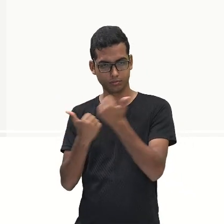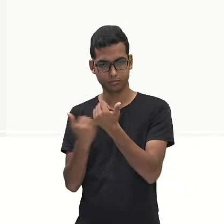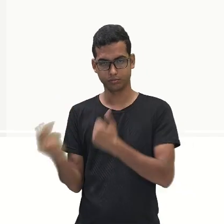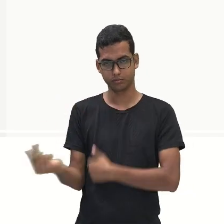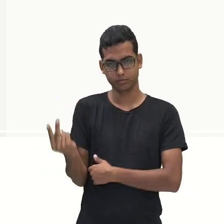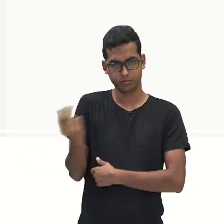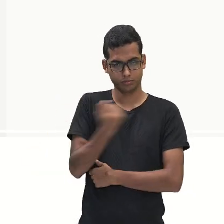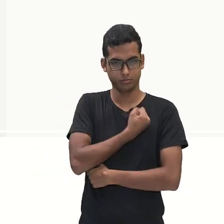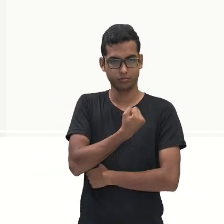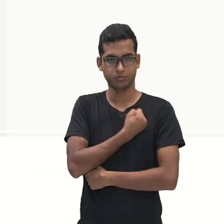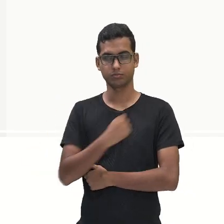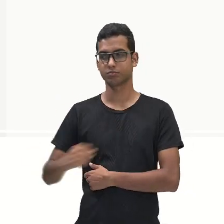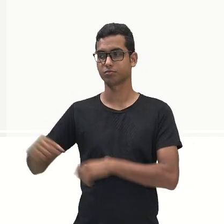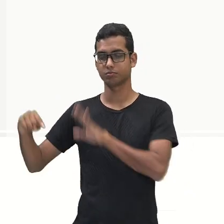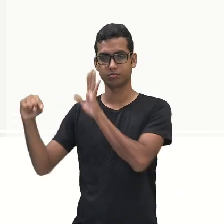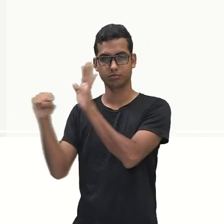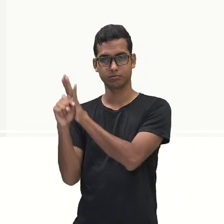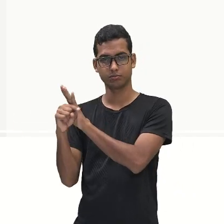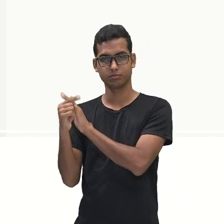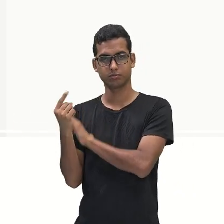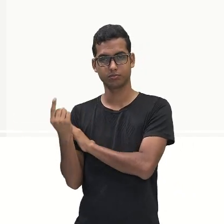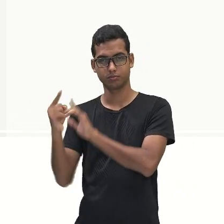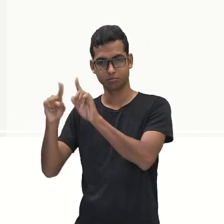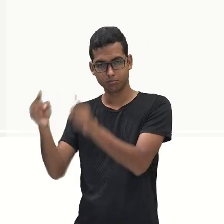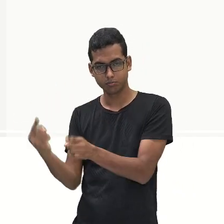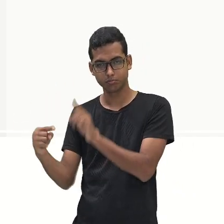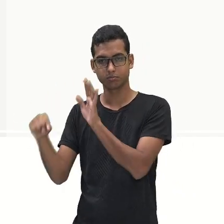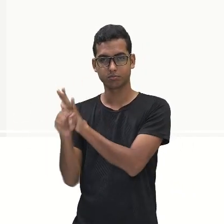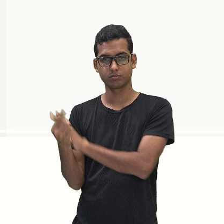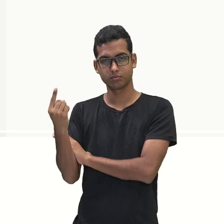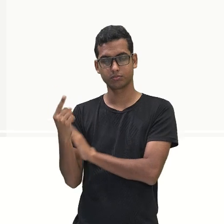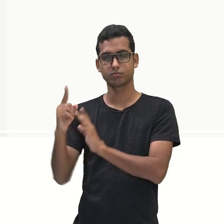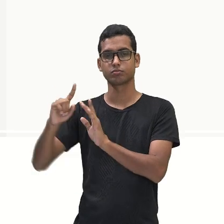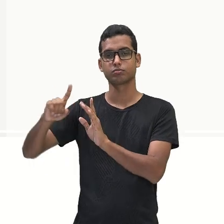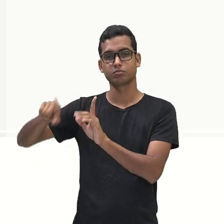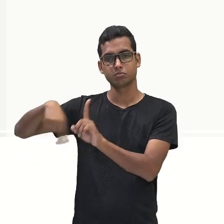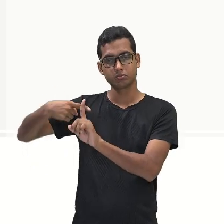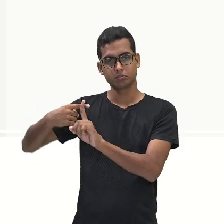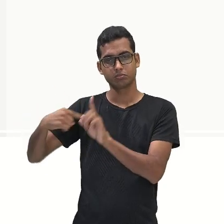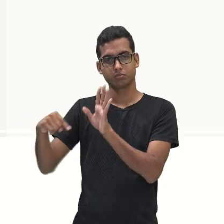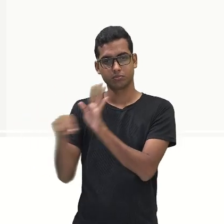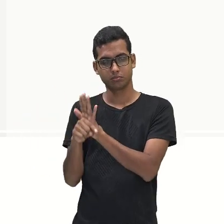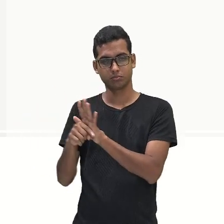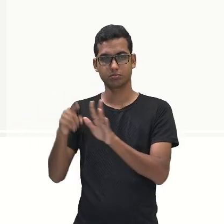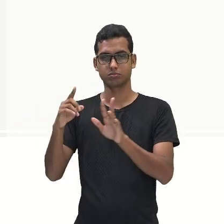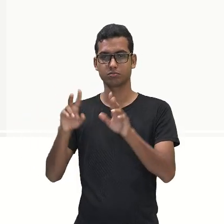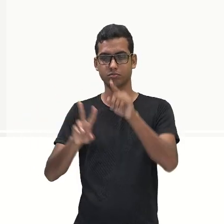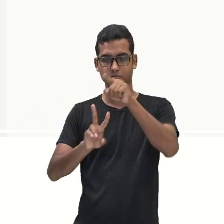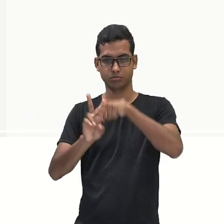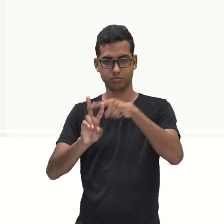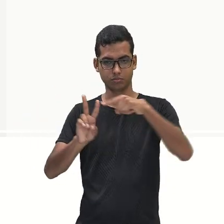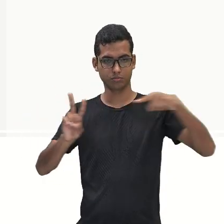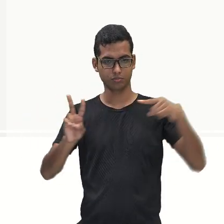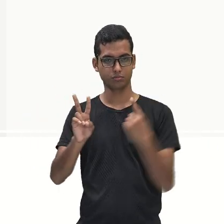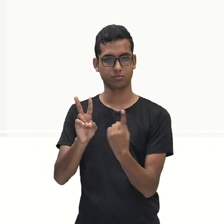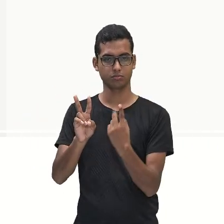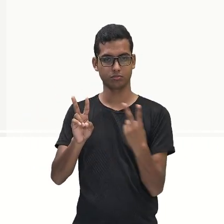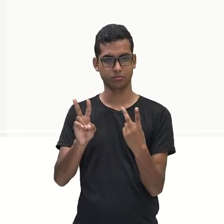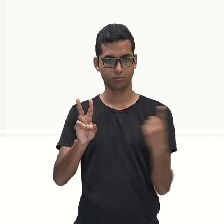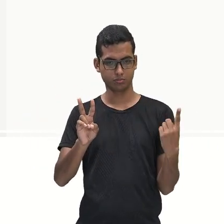mais ou menos raiz de 121, sobre 2 vezes 1.